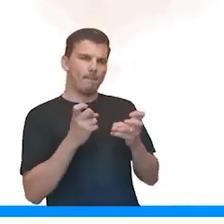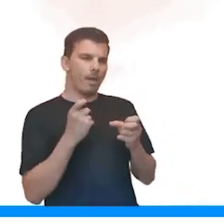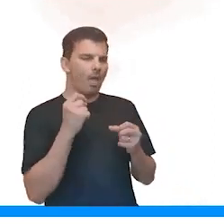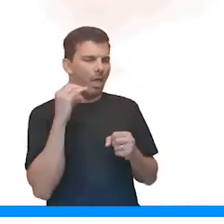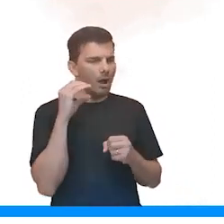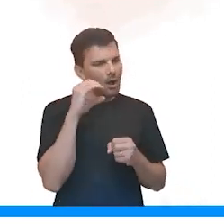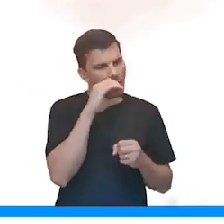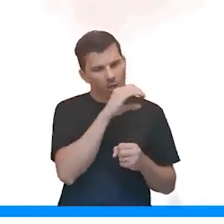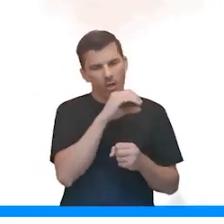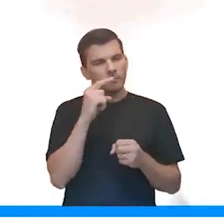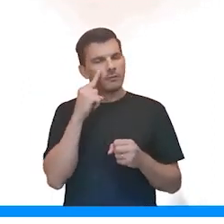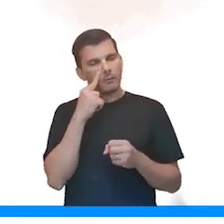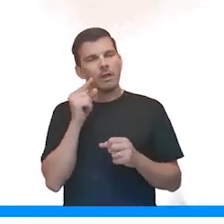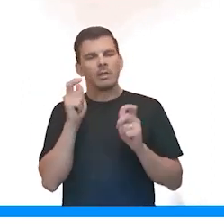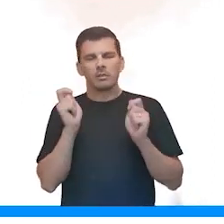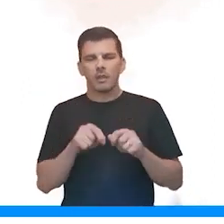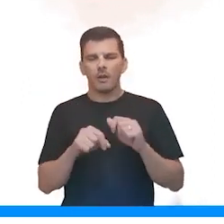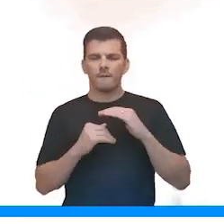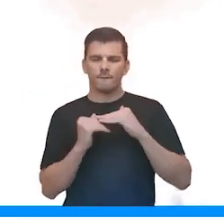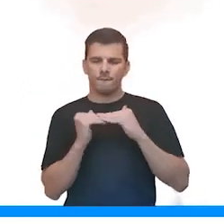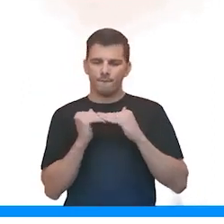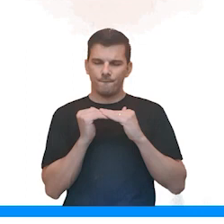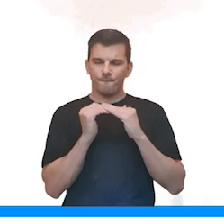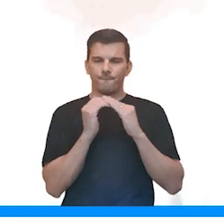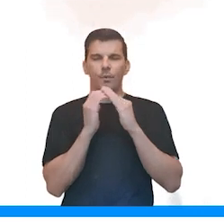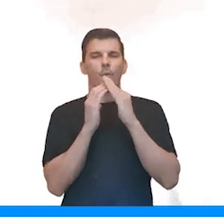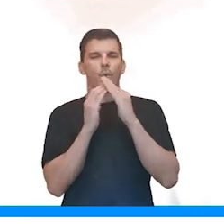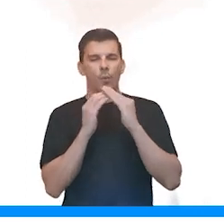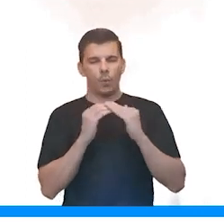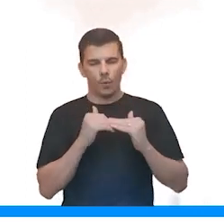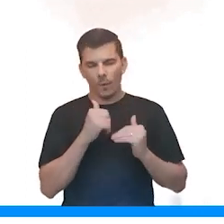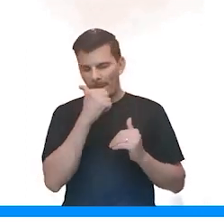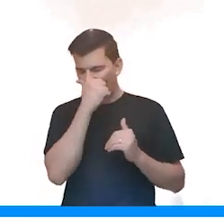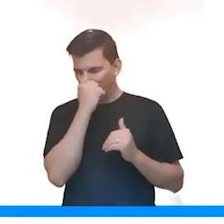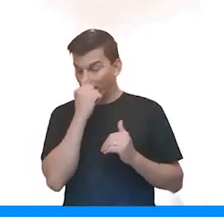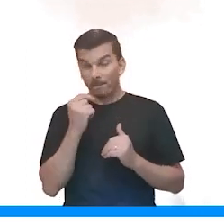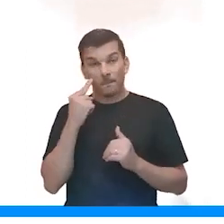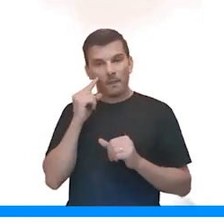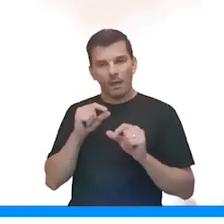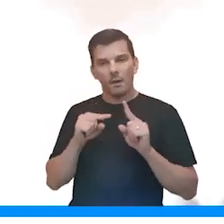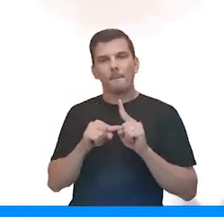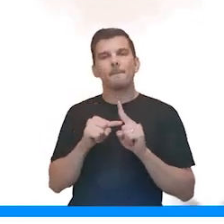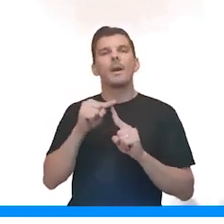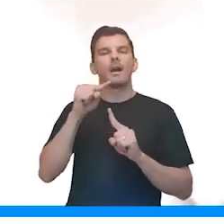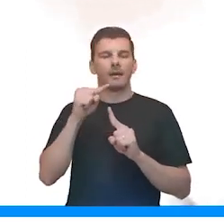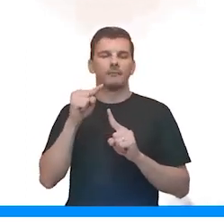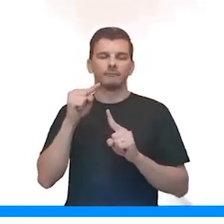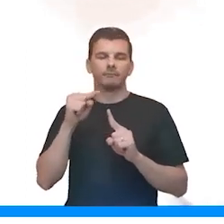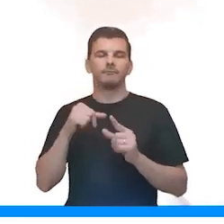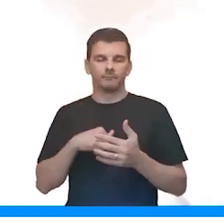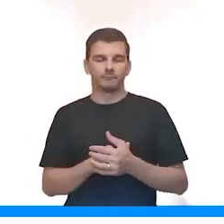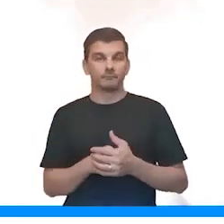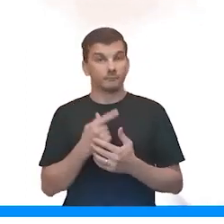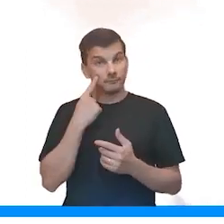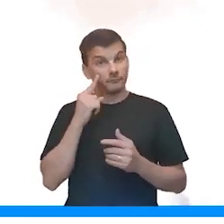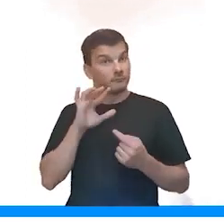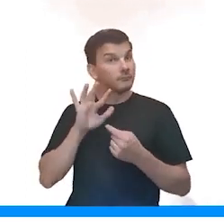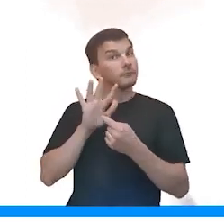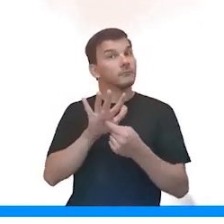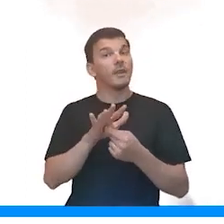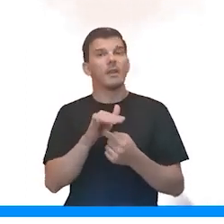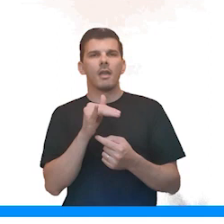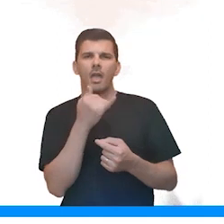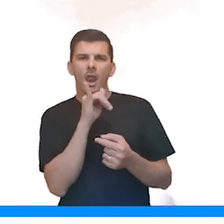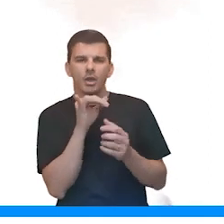azul. Notamos que o calor fornecido ao gás produziu trabalho ao mover o êmbolo e fez aumentar a temperatura